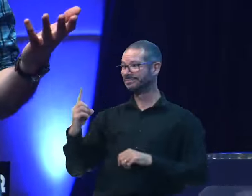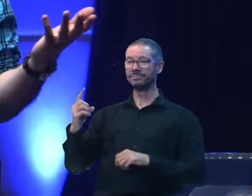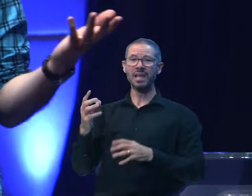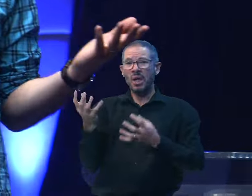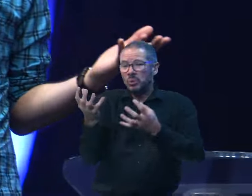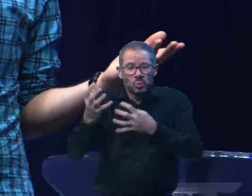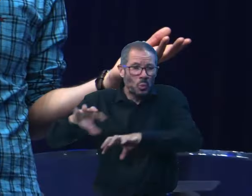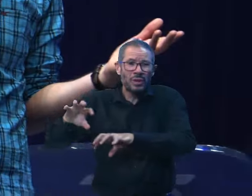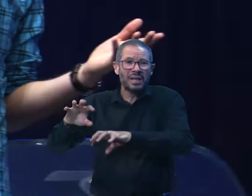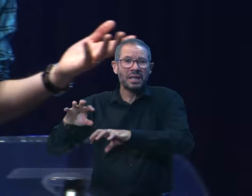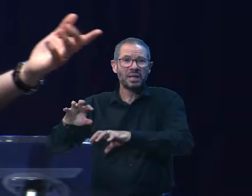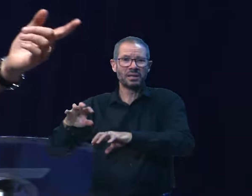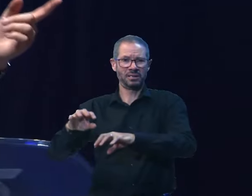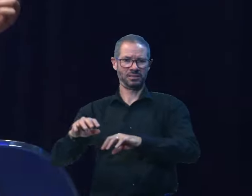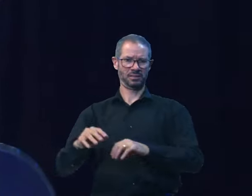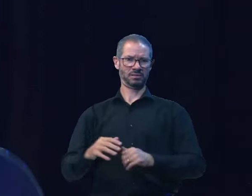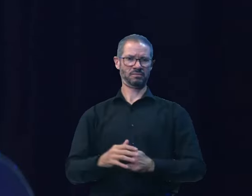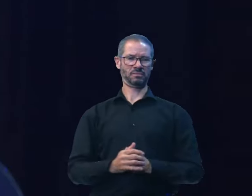queria.